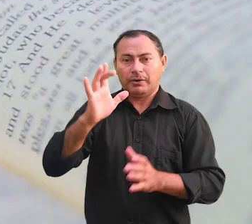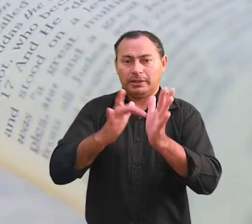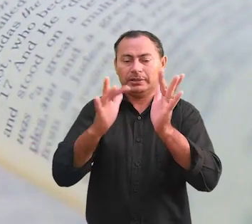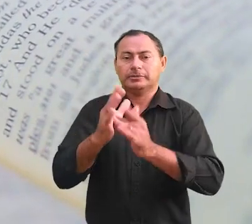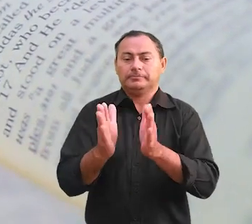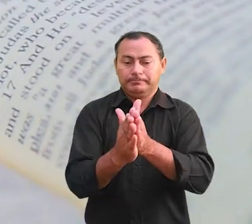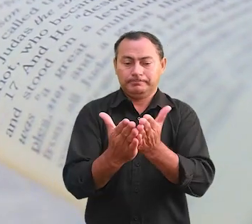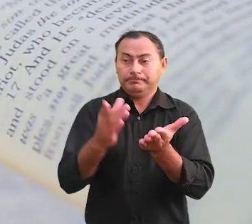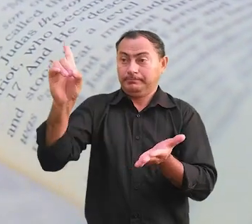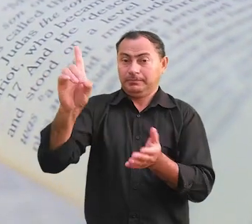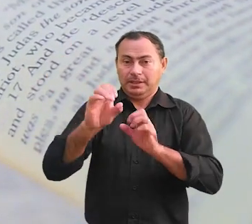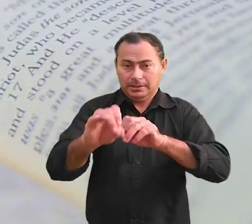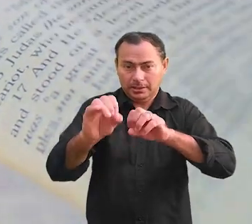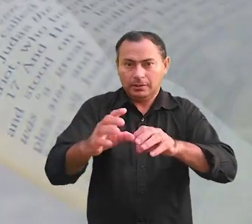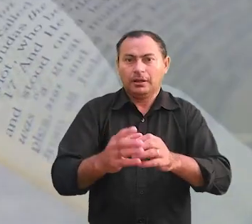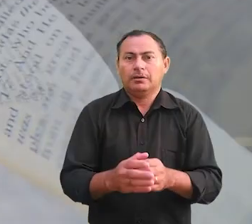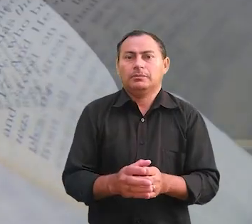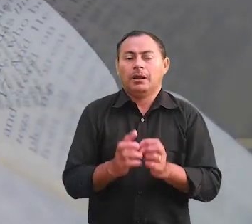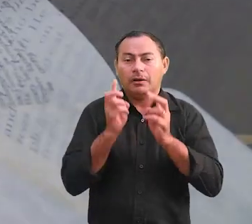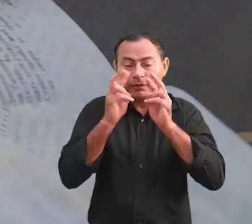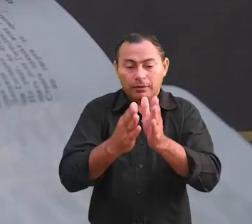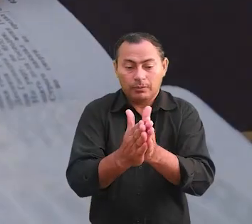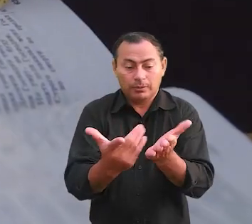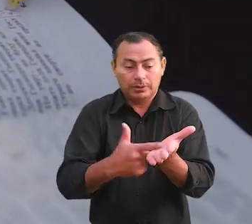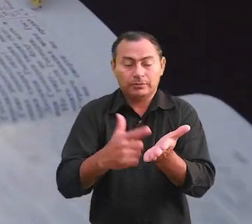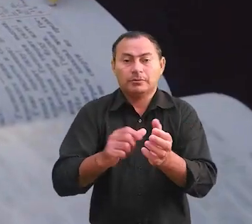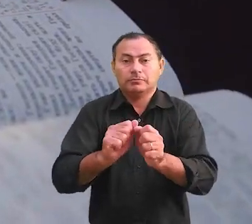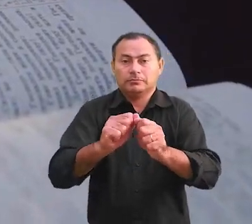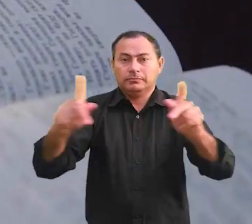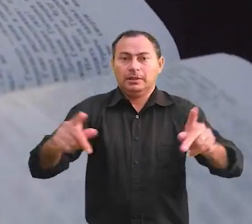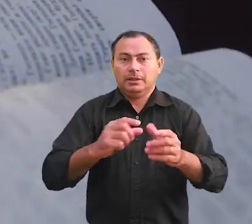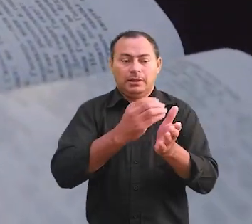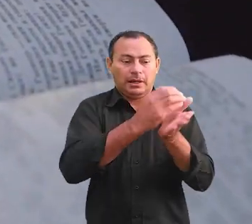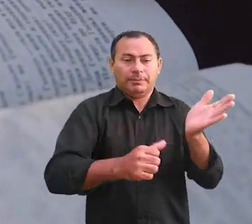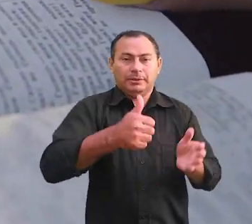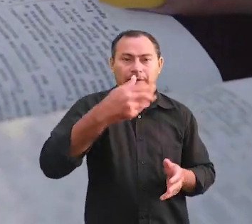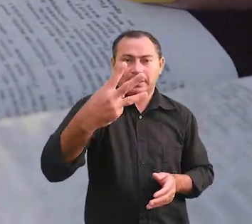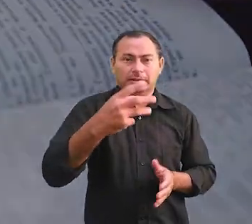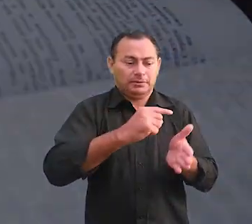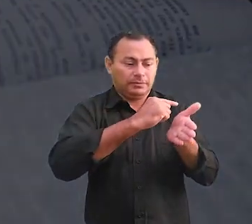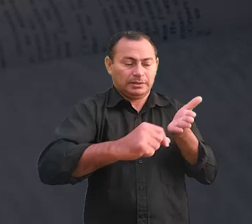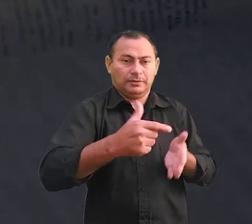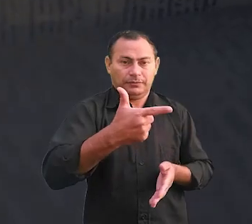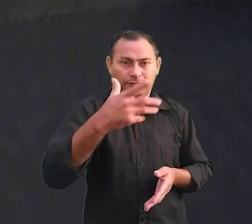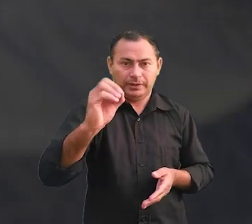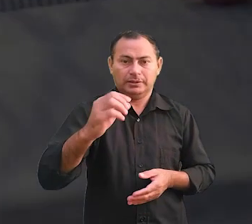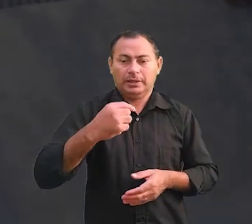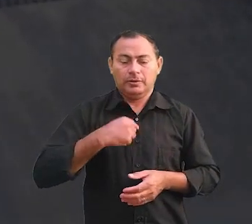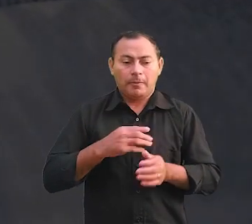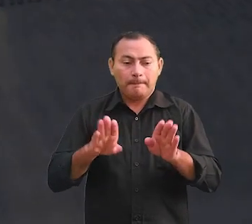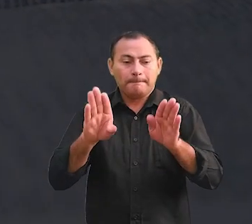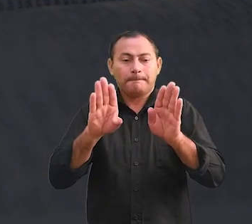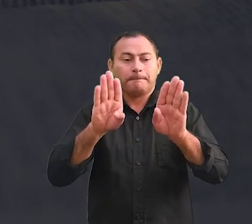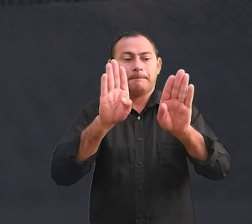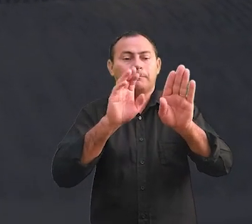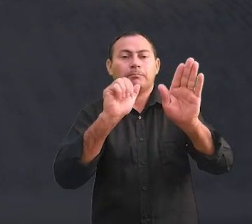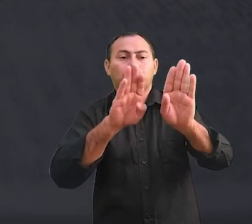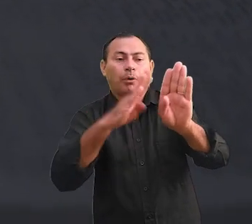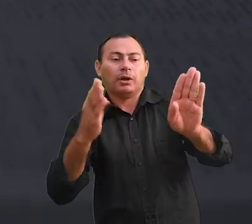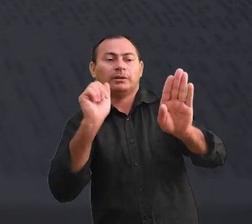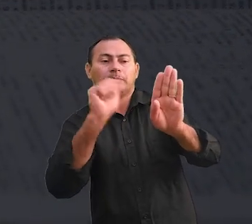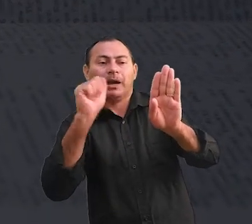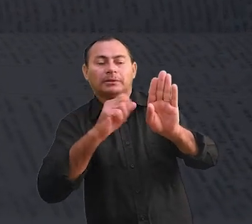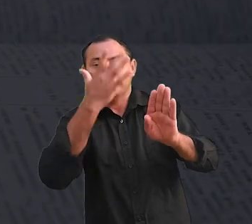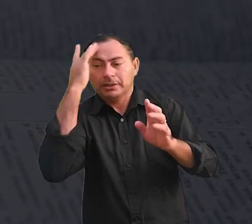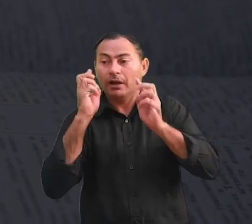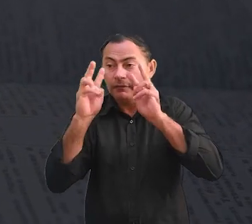é isso que a Bíblia ensina vamos checar com o livro de Apocalipse Capítulo 3 Versículo 20 eis que estou a porta e bato